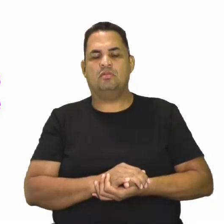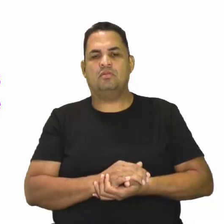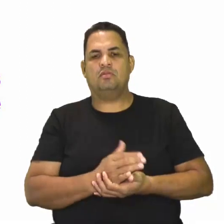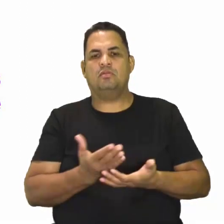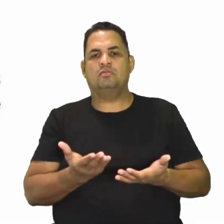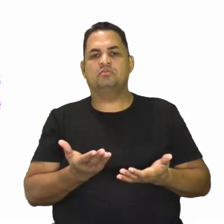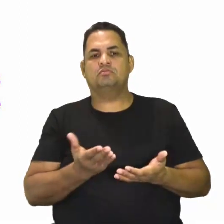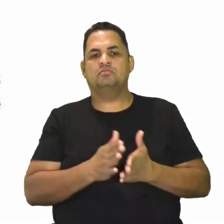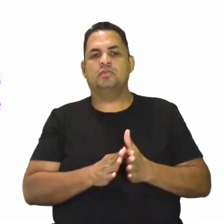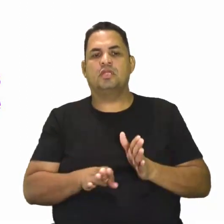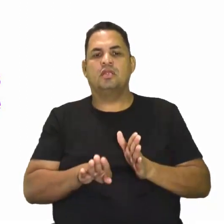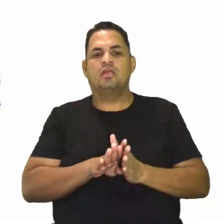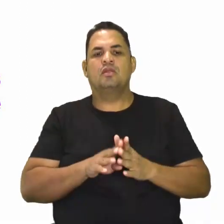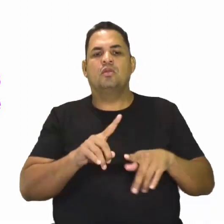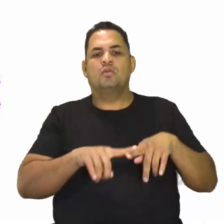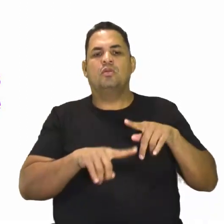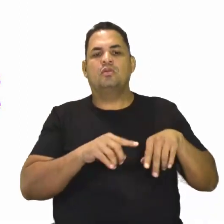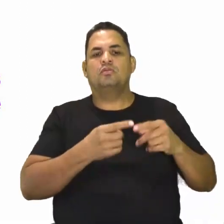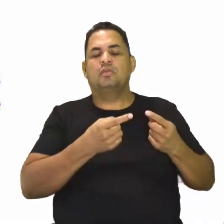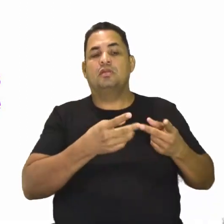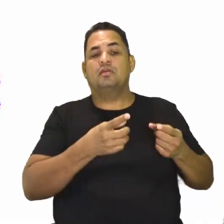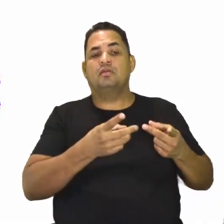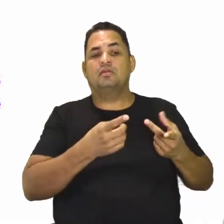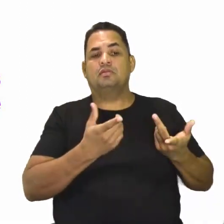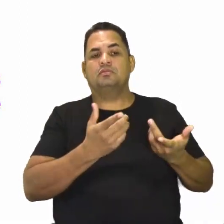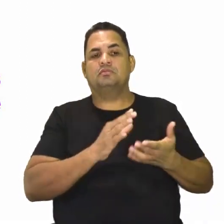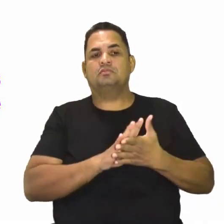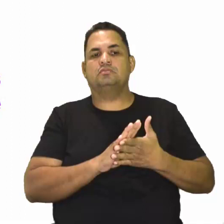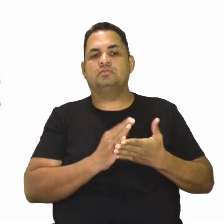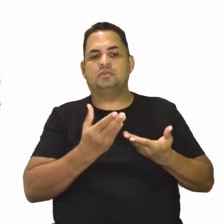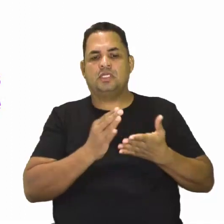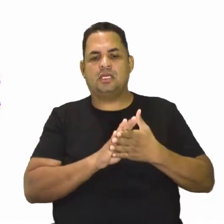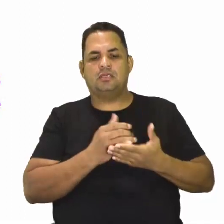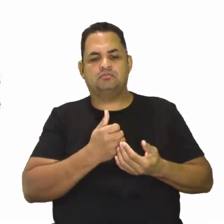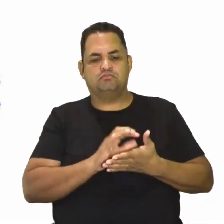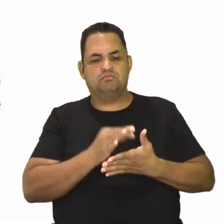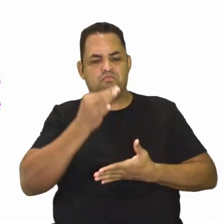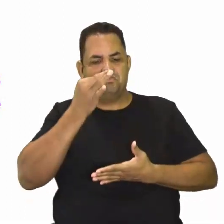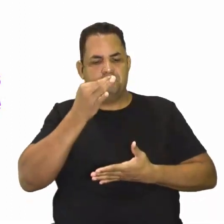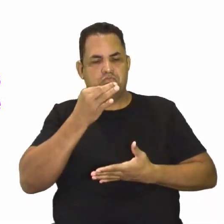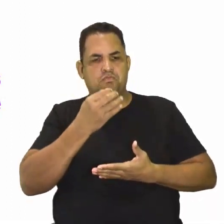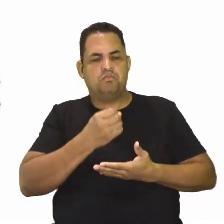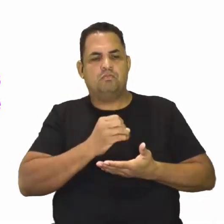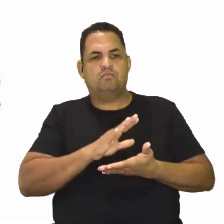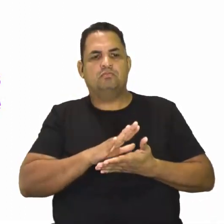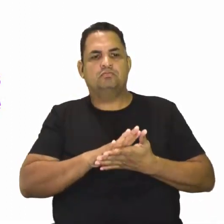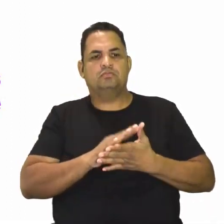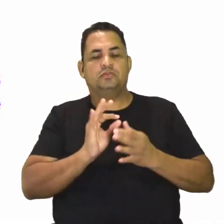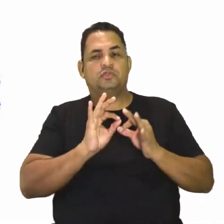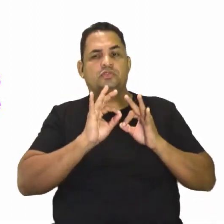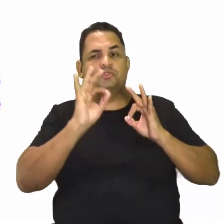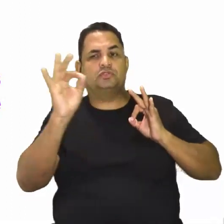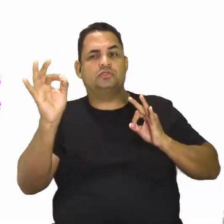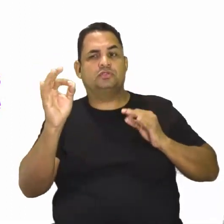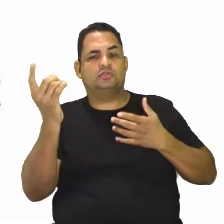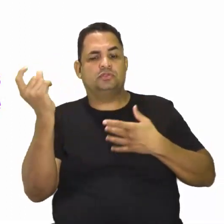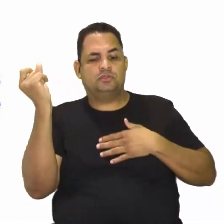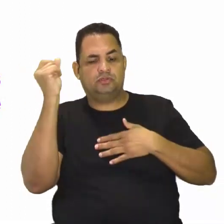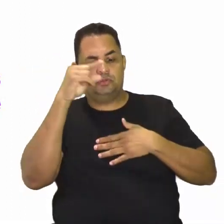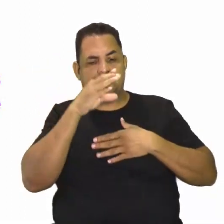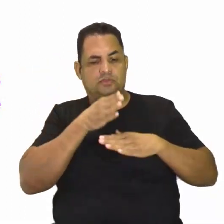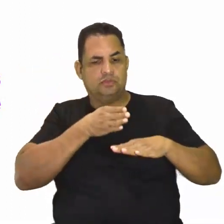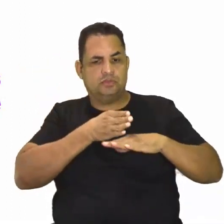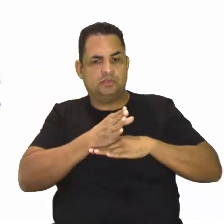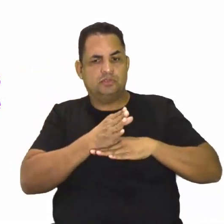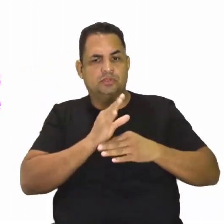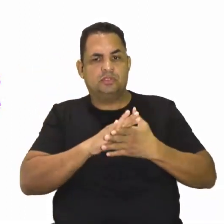chegar o produto no comércio ainda íntegro. Se for distante ou de difícil acesso,